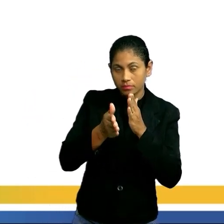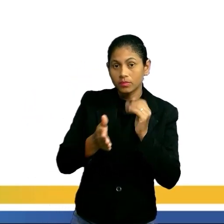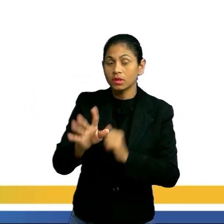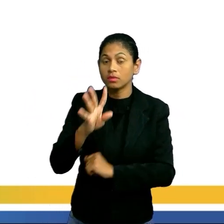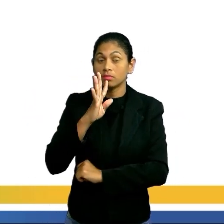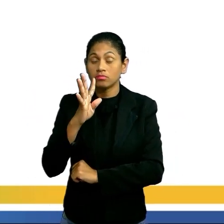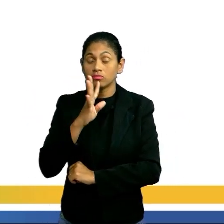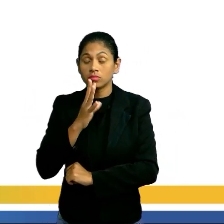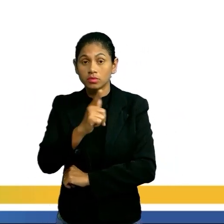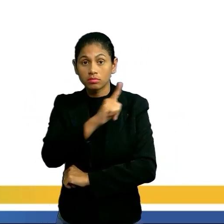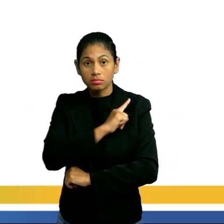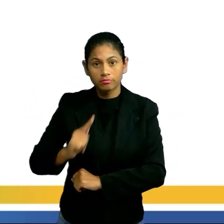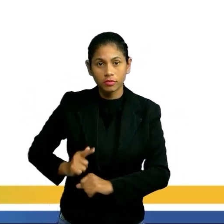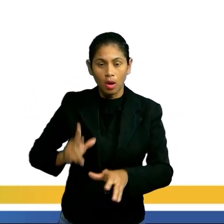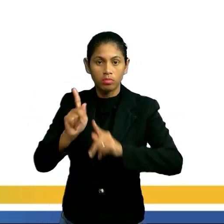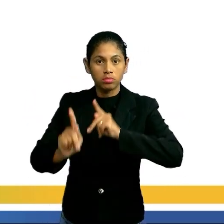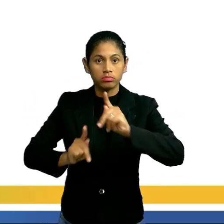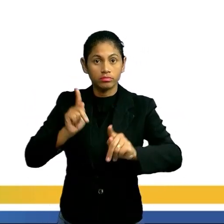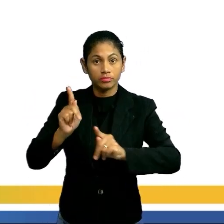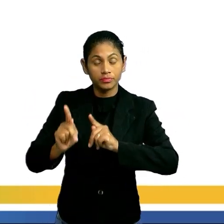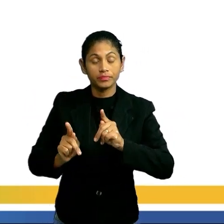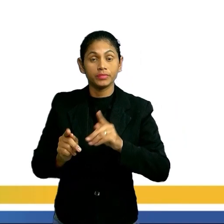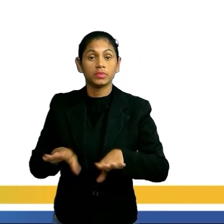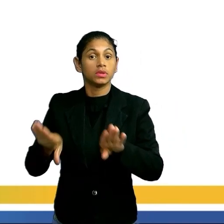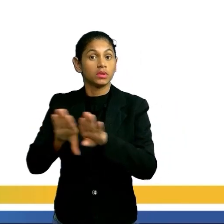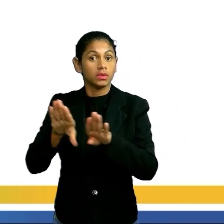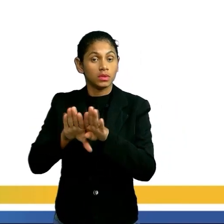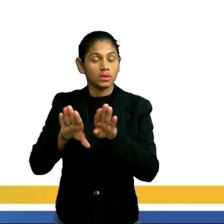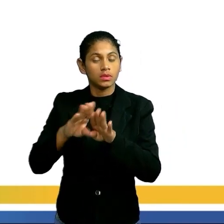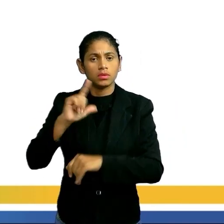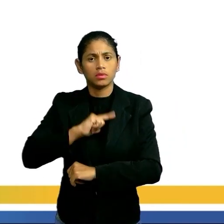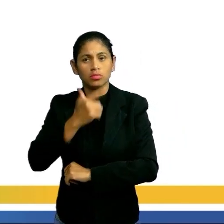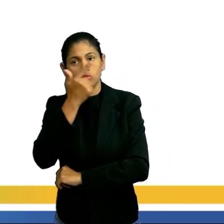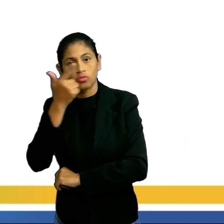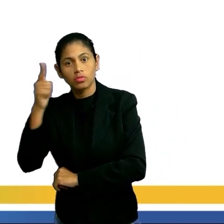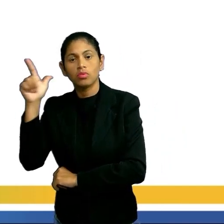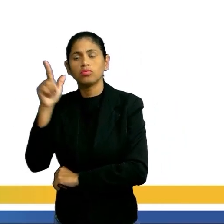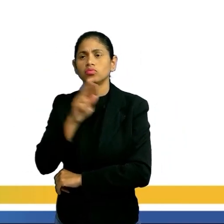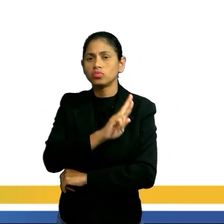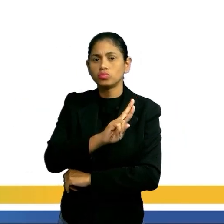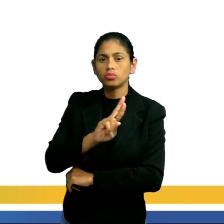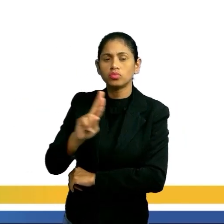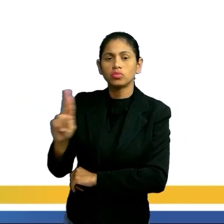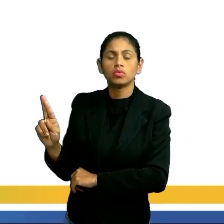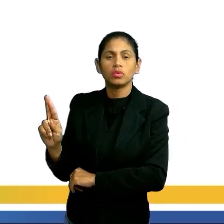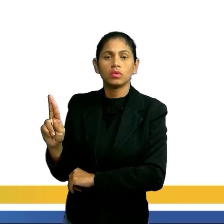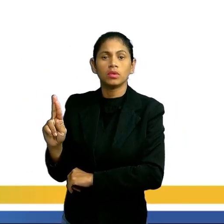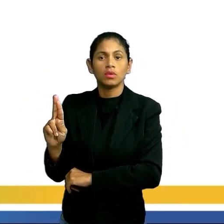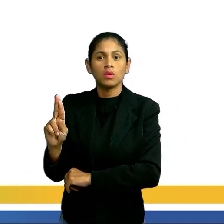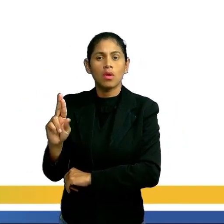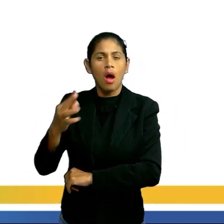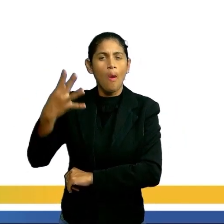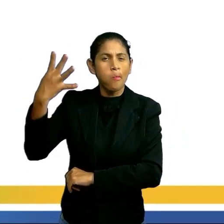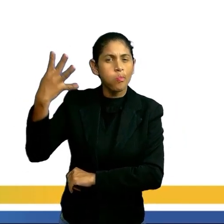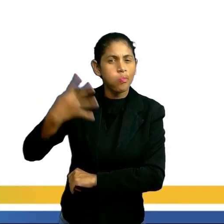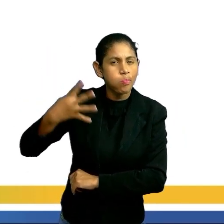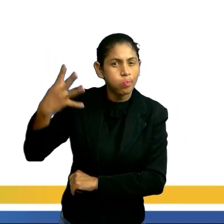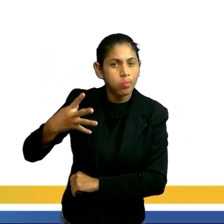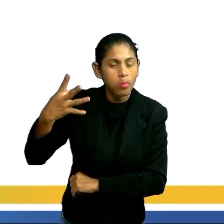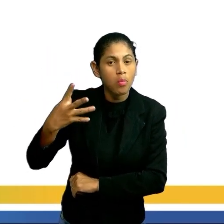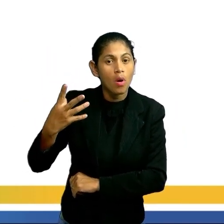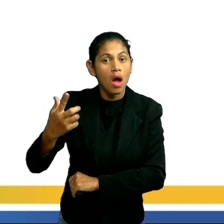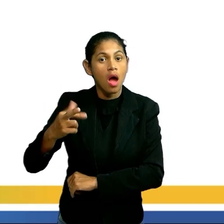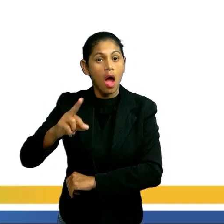governos populistas ou populismo também tem um outro nomezinho na história, que é a Quarta República